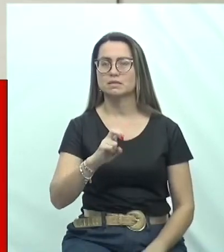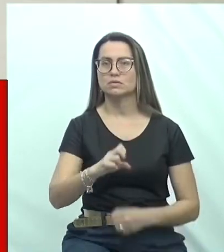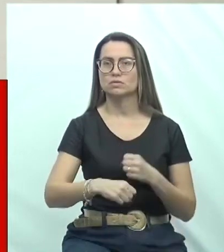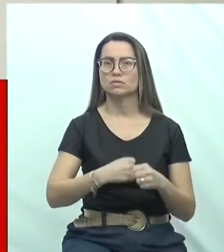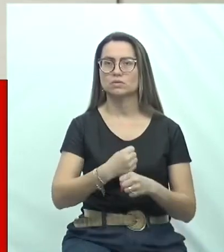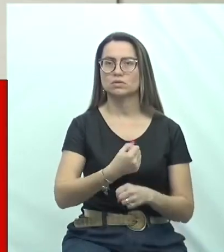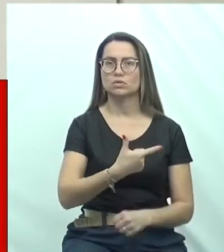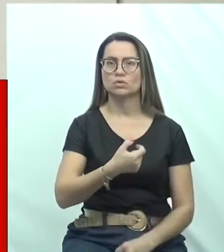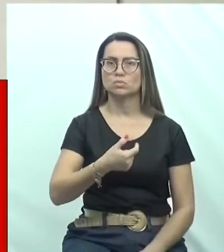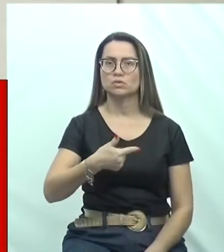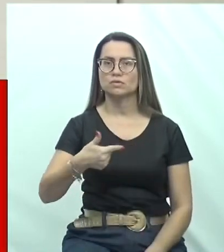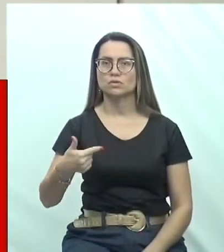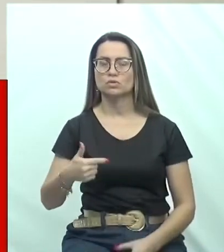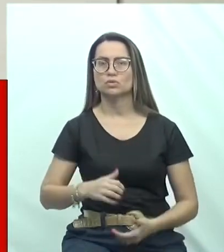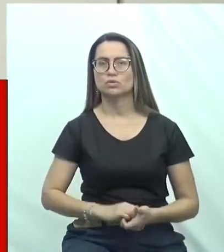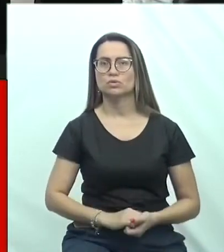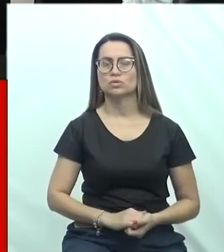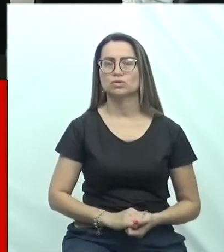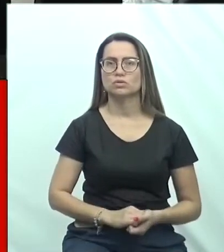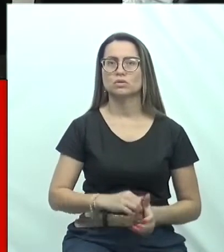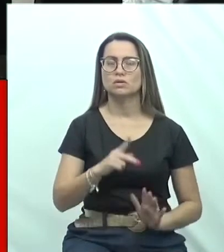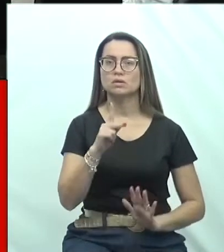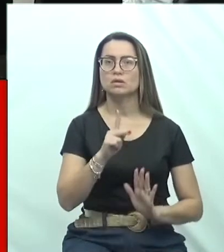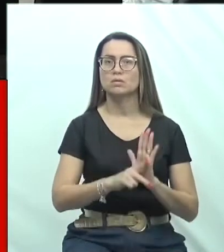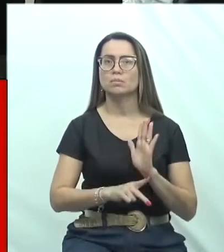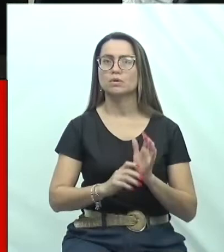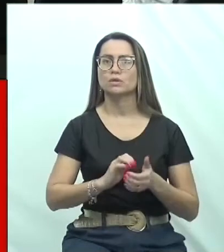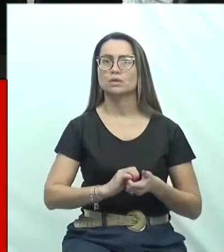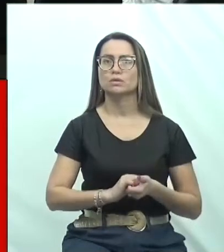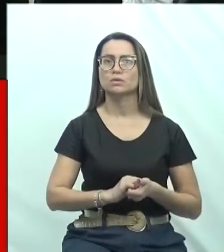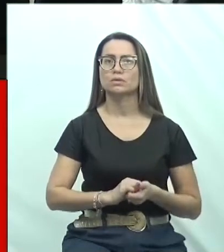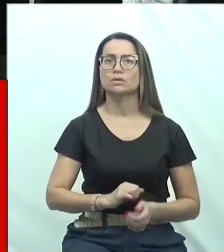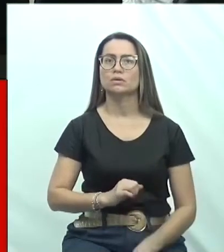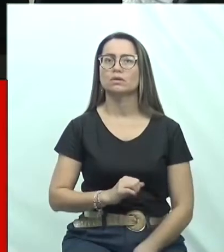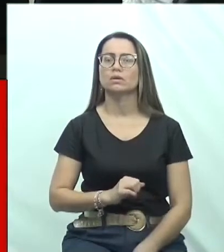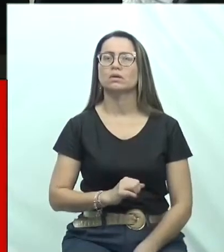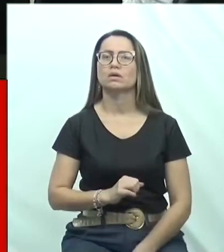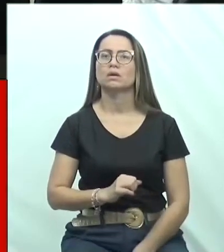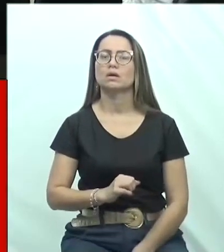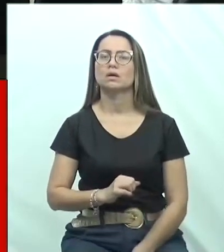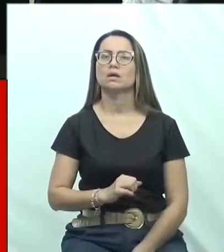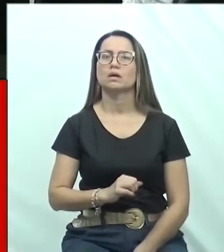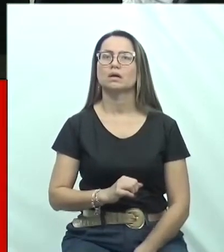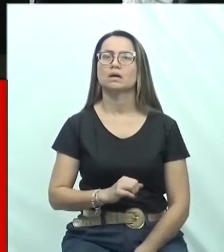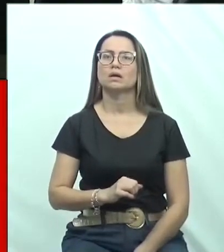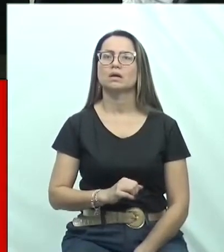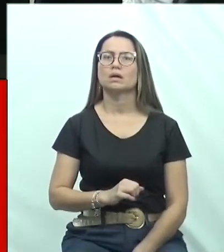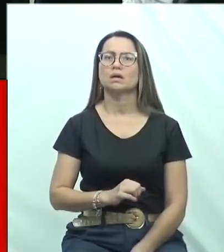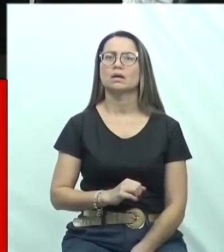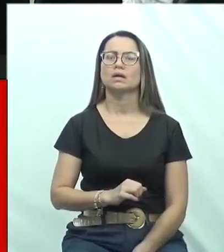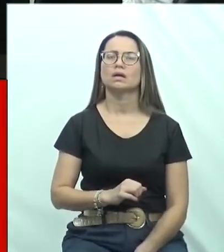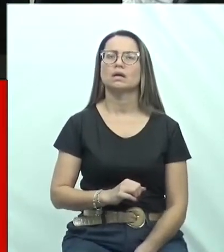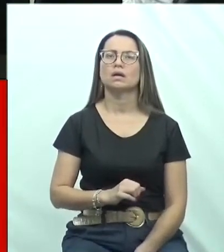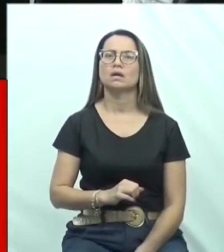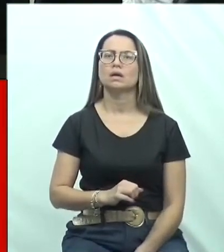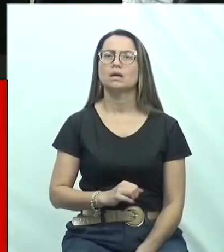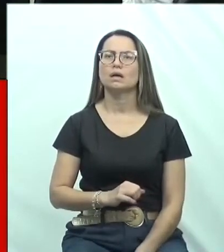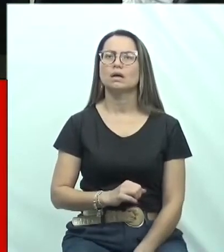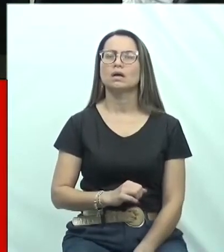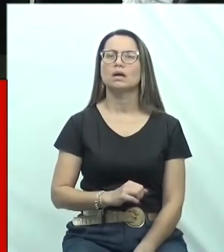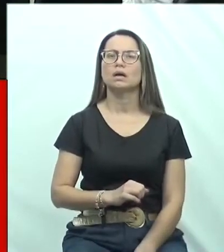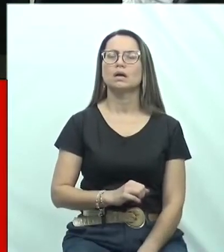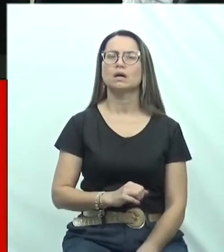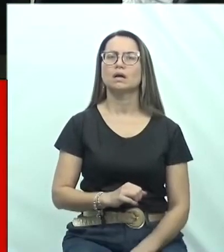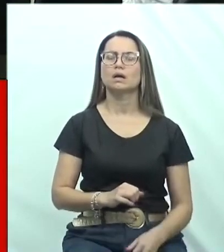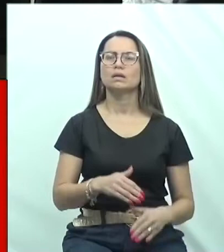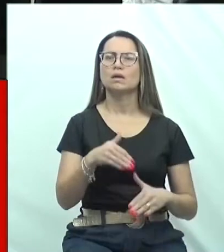de 2022. Esse projeto, ele, como é em duas votações, ele já esteve a primeira votação. Teve a primeira votação hoje, está